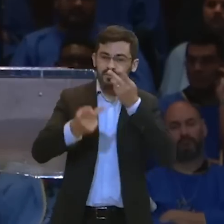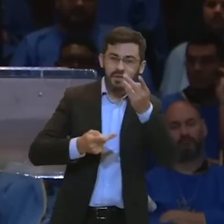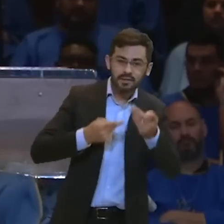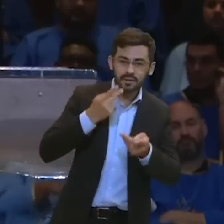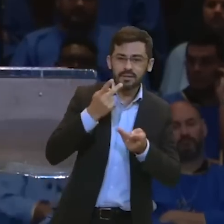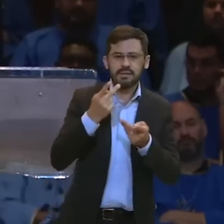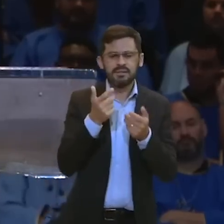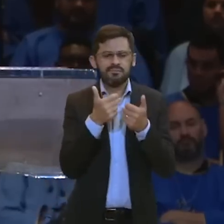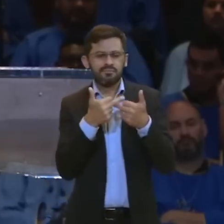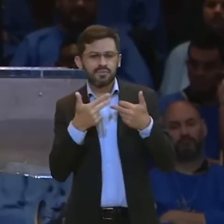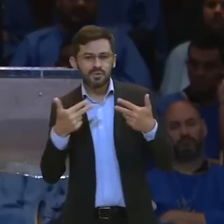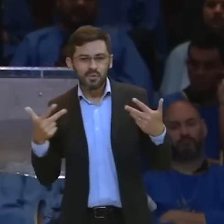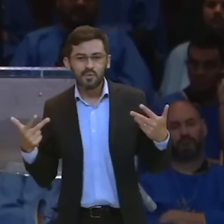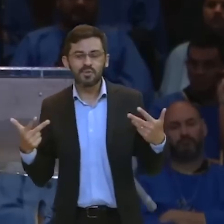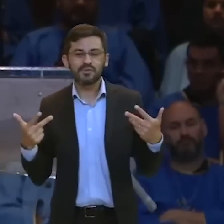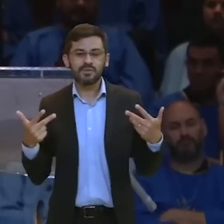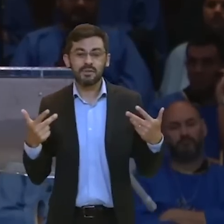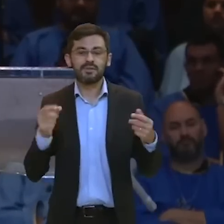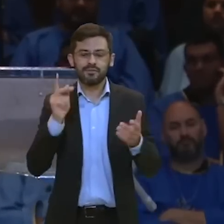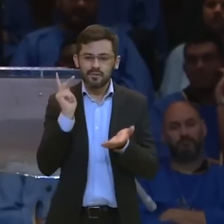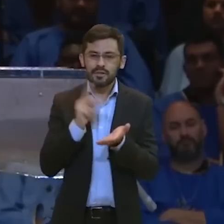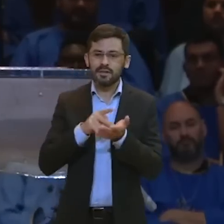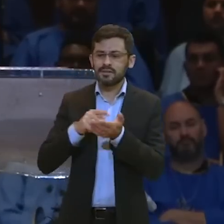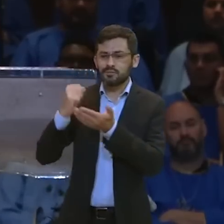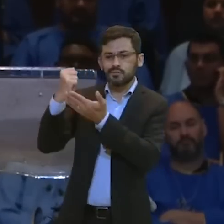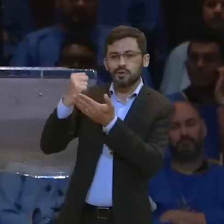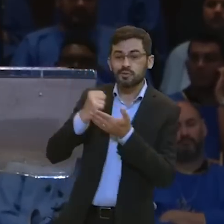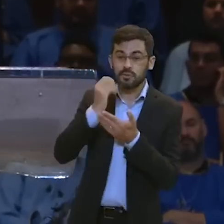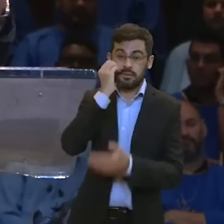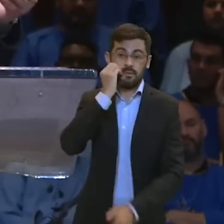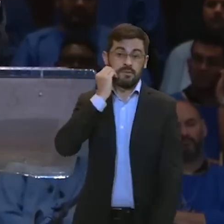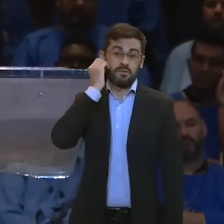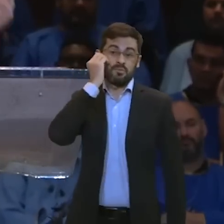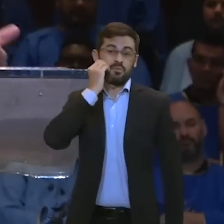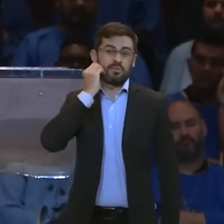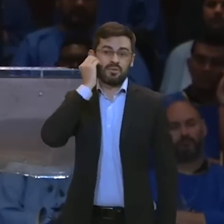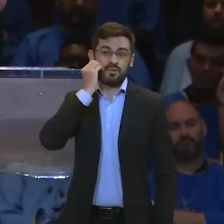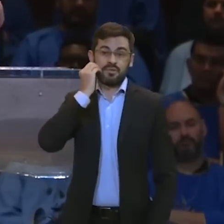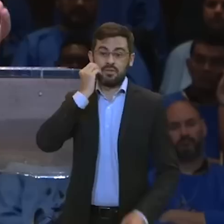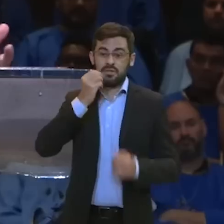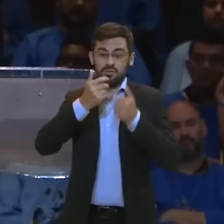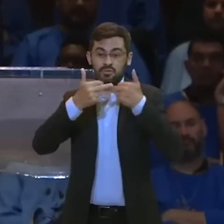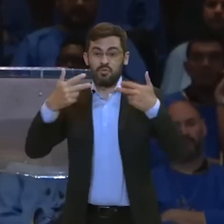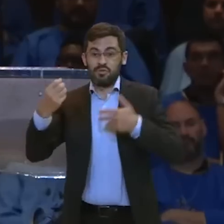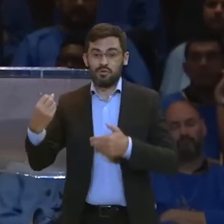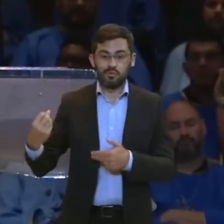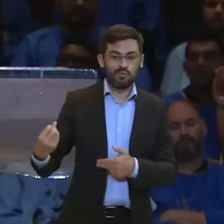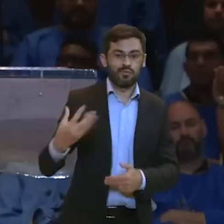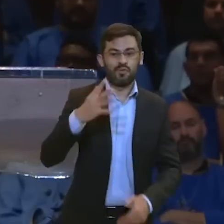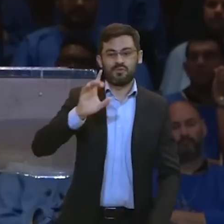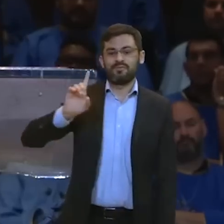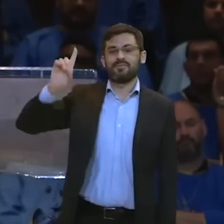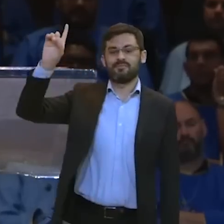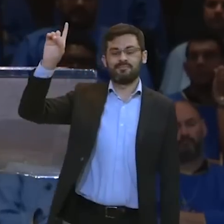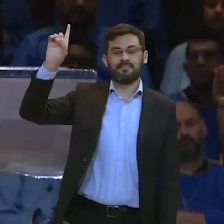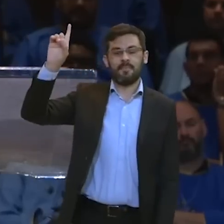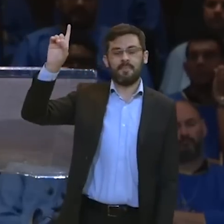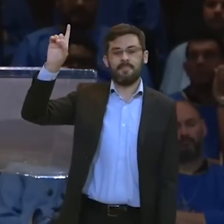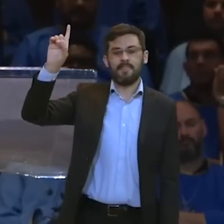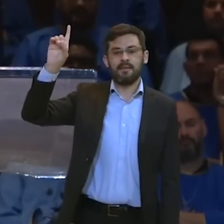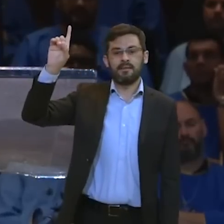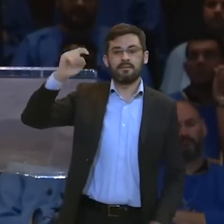desses elementos que nos ajudam a experimentar esse algo novo de Deus. E